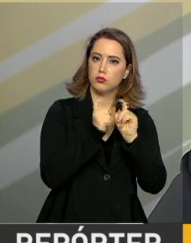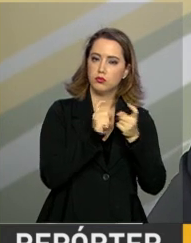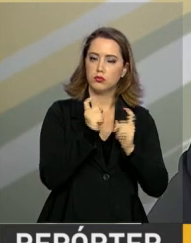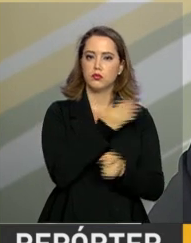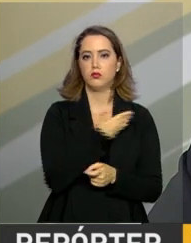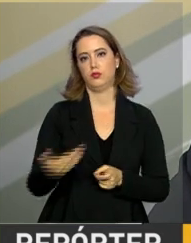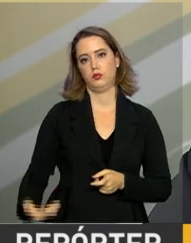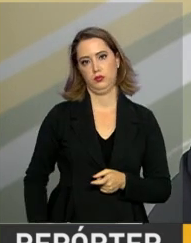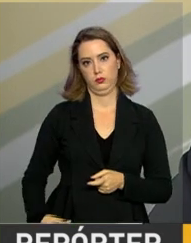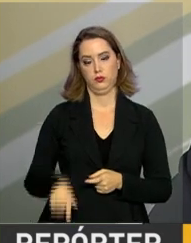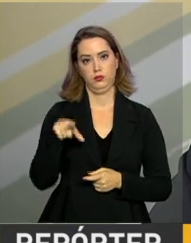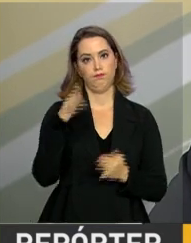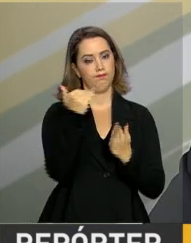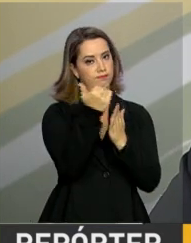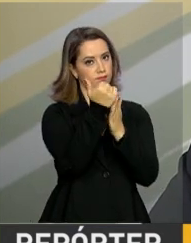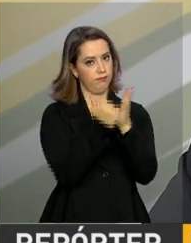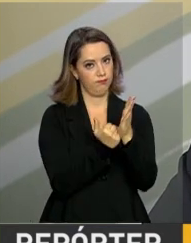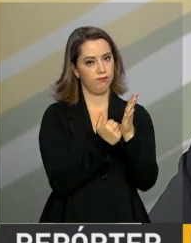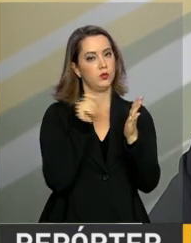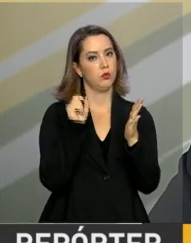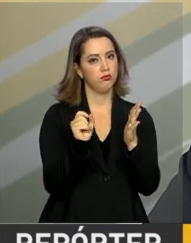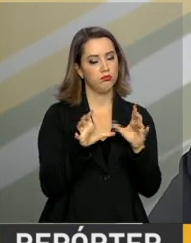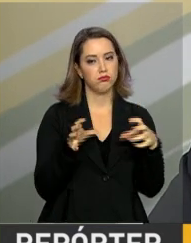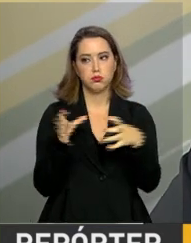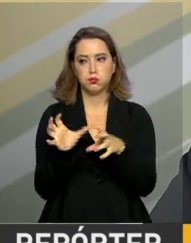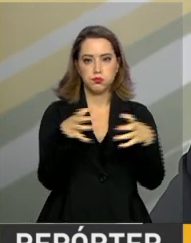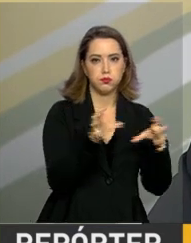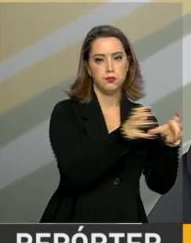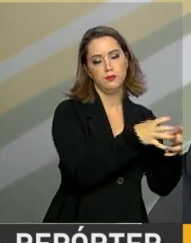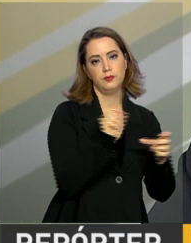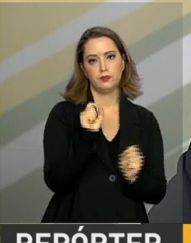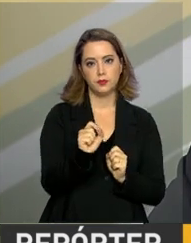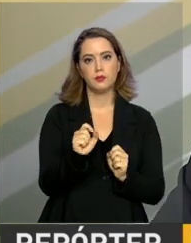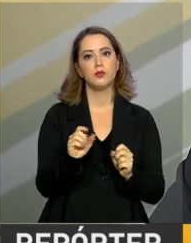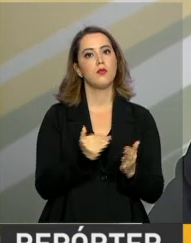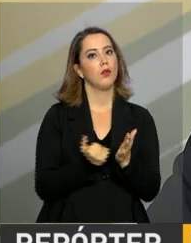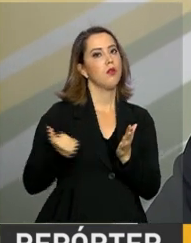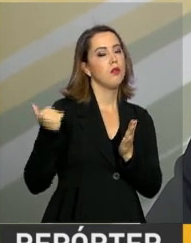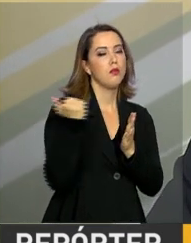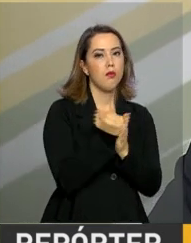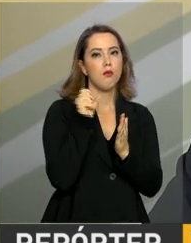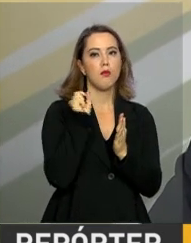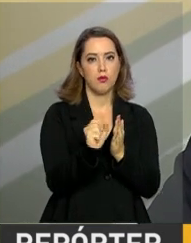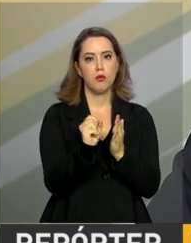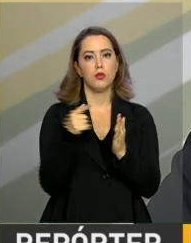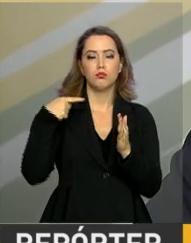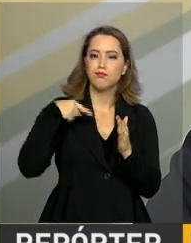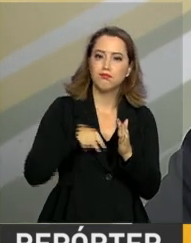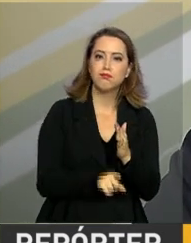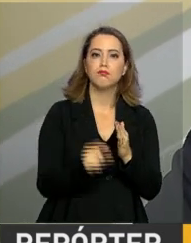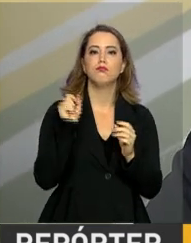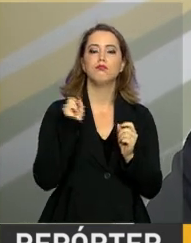pública, uma redução das estruturas na administração pública e uma ampliação, um